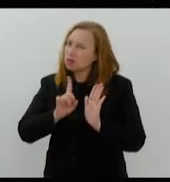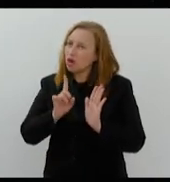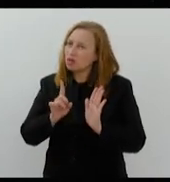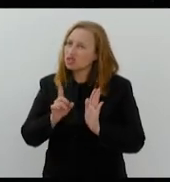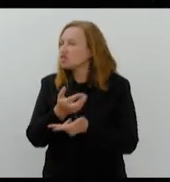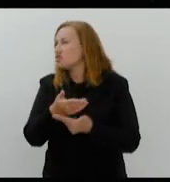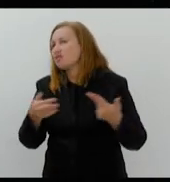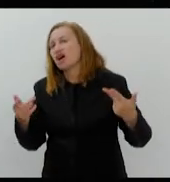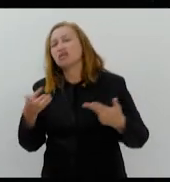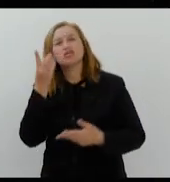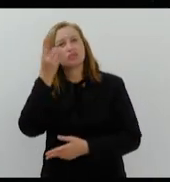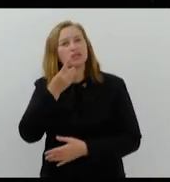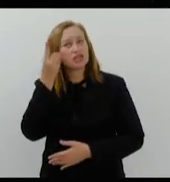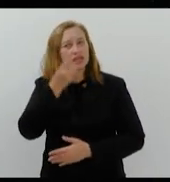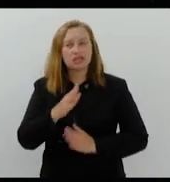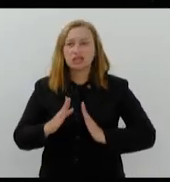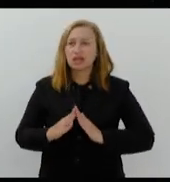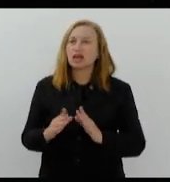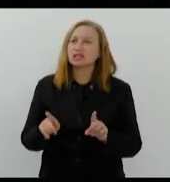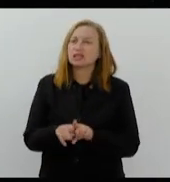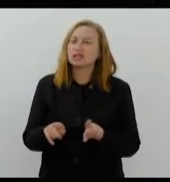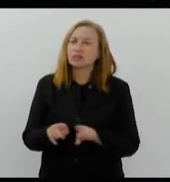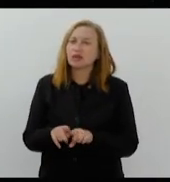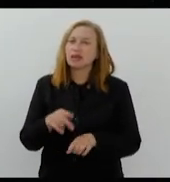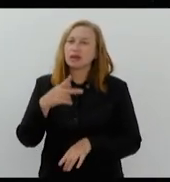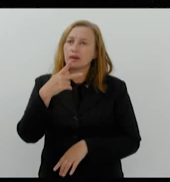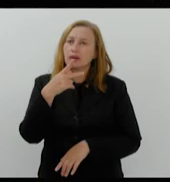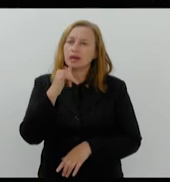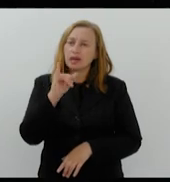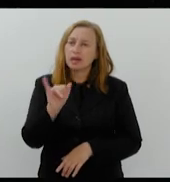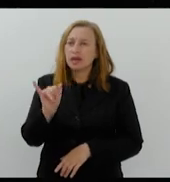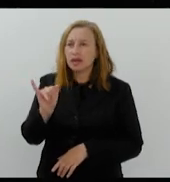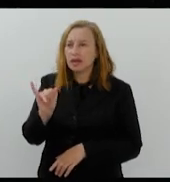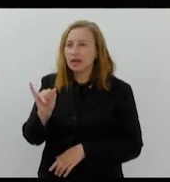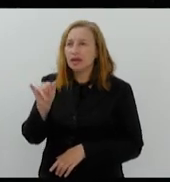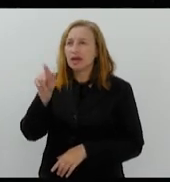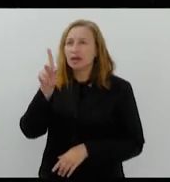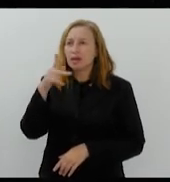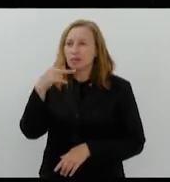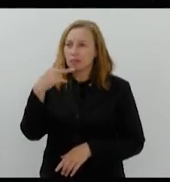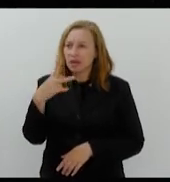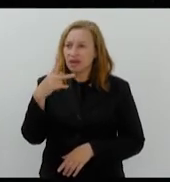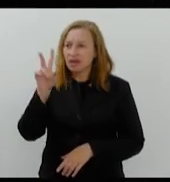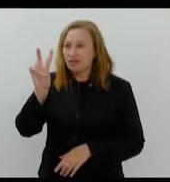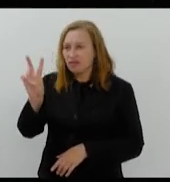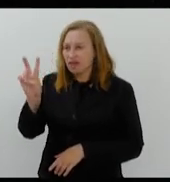muitos deputados, que também é de IPVA, que é IPVA em dia.